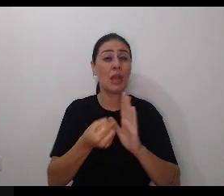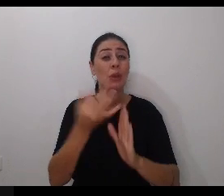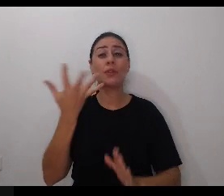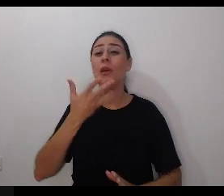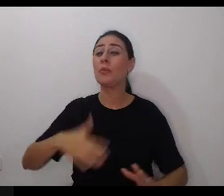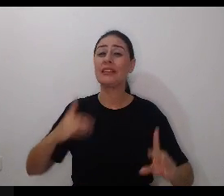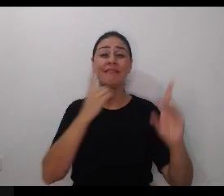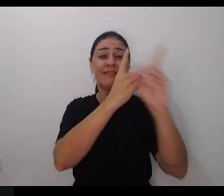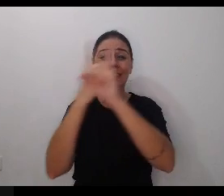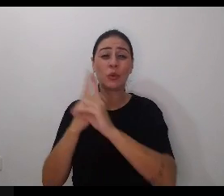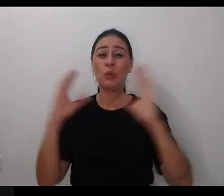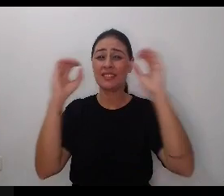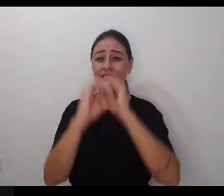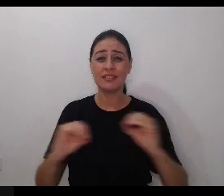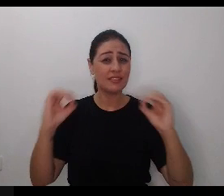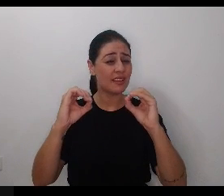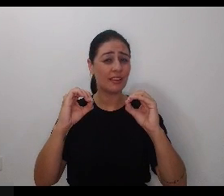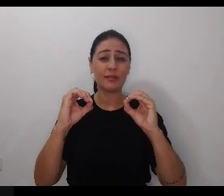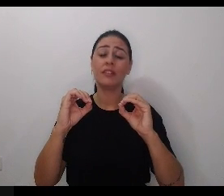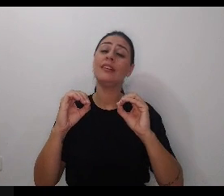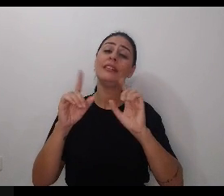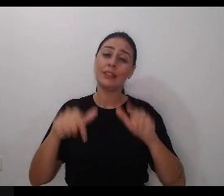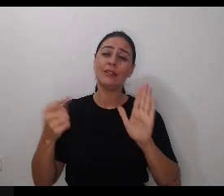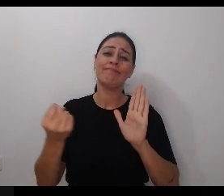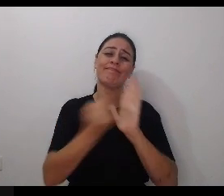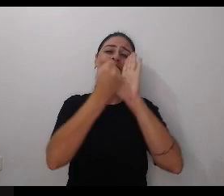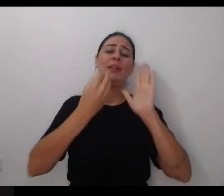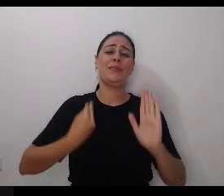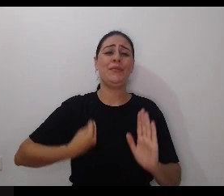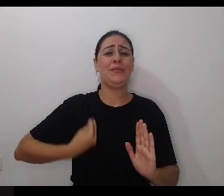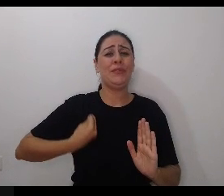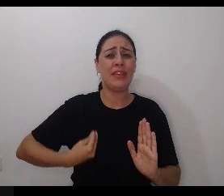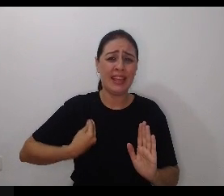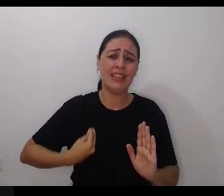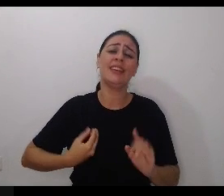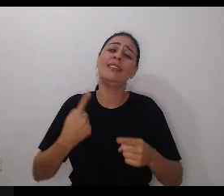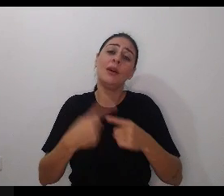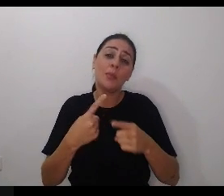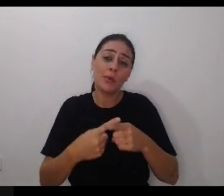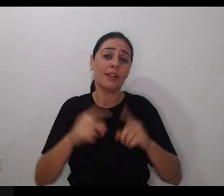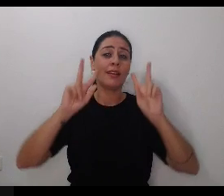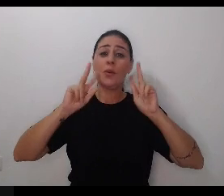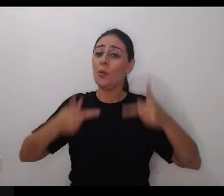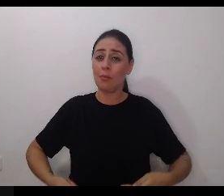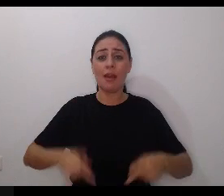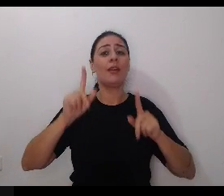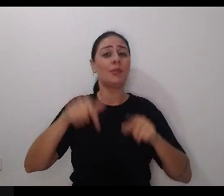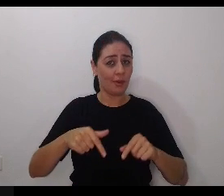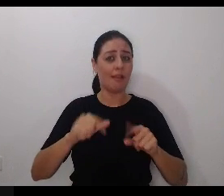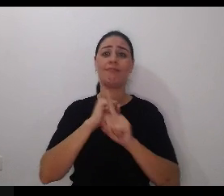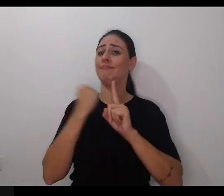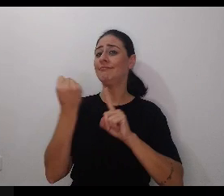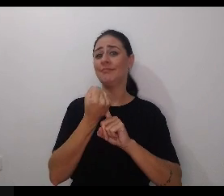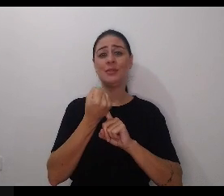se encontrar com tanta frequência, algumas crianças até a não encontrar mais, e isso impacta muito a vida